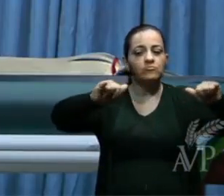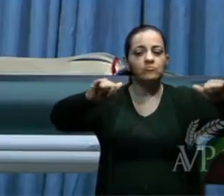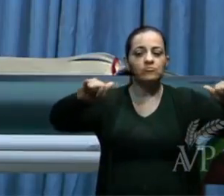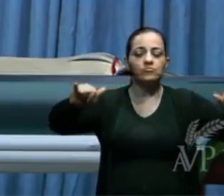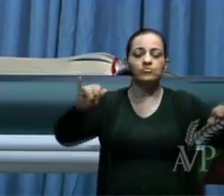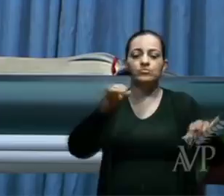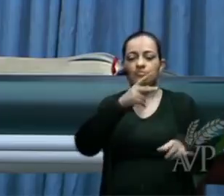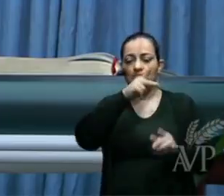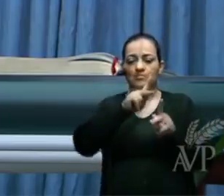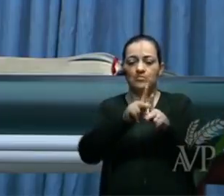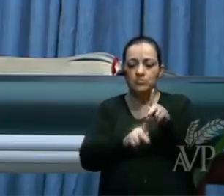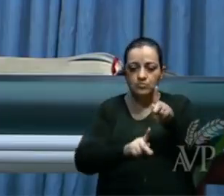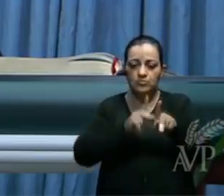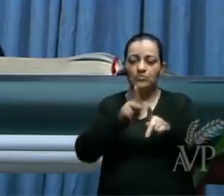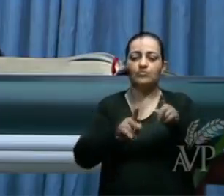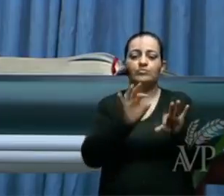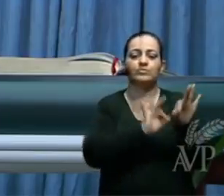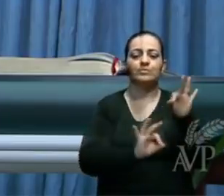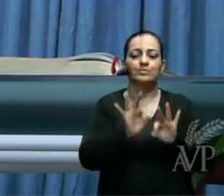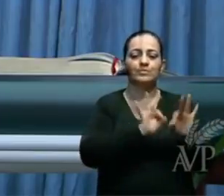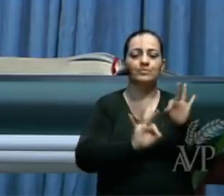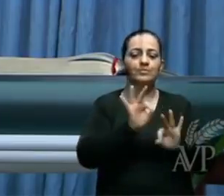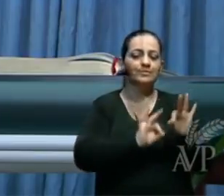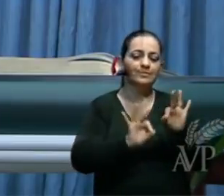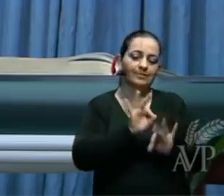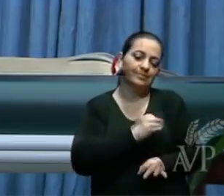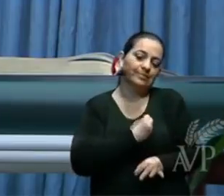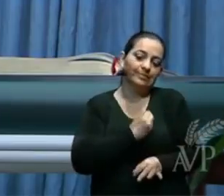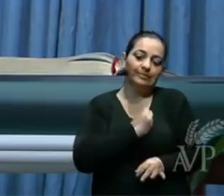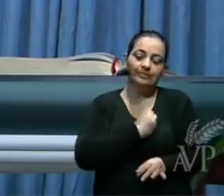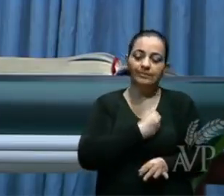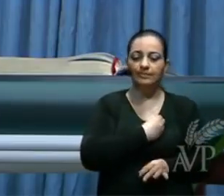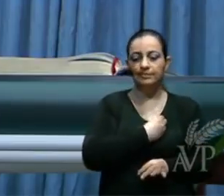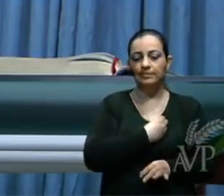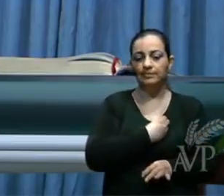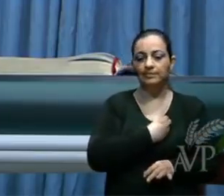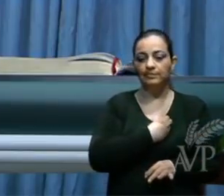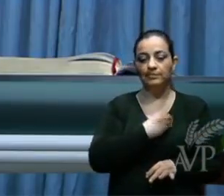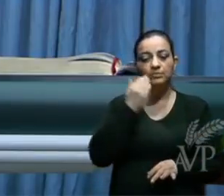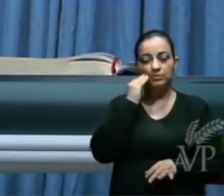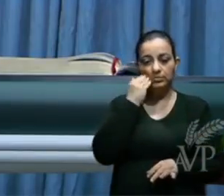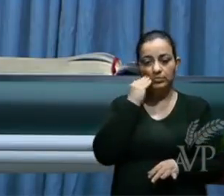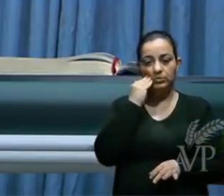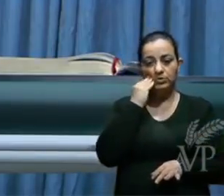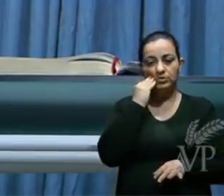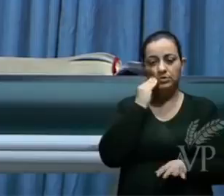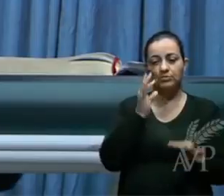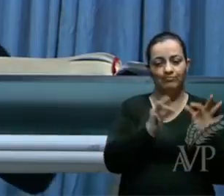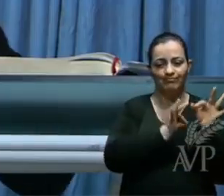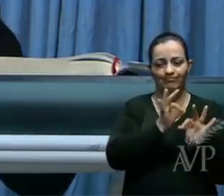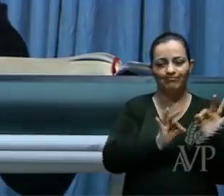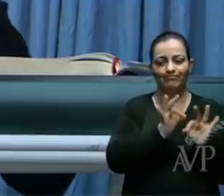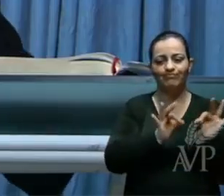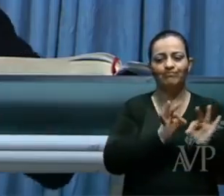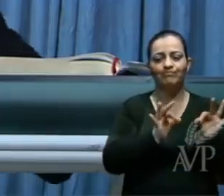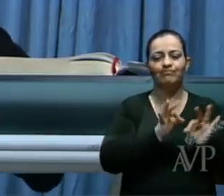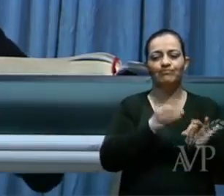a sua palavra para preparar entende a noiva